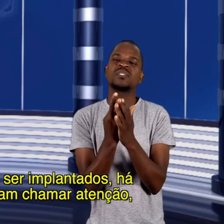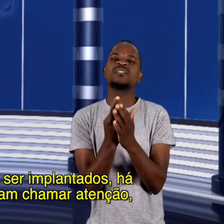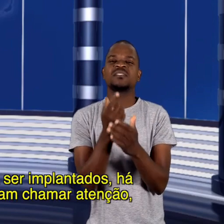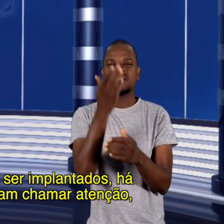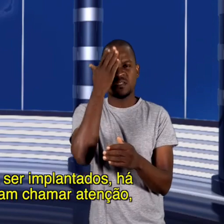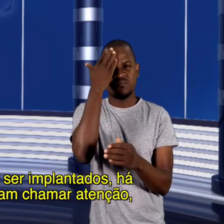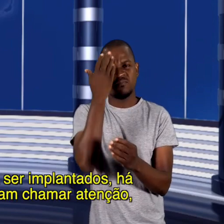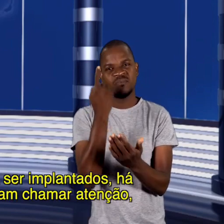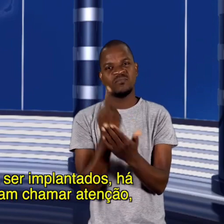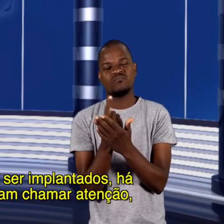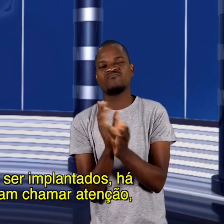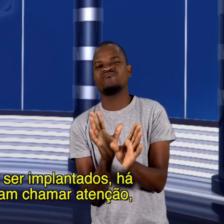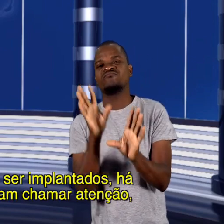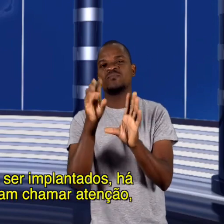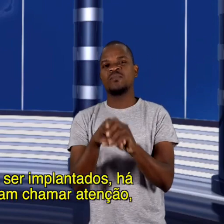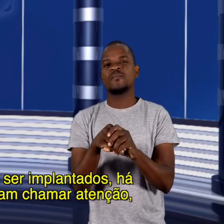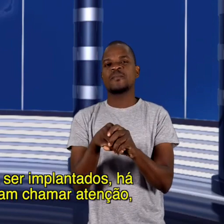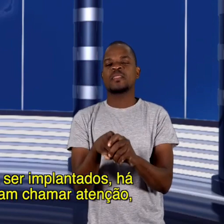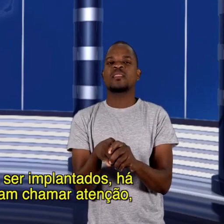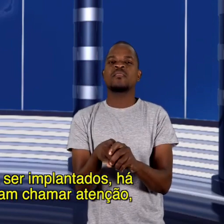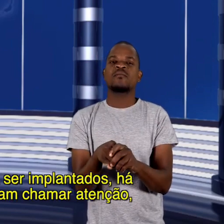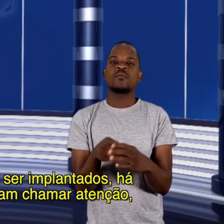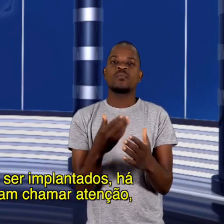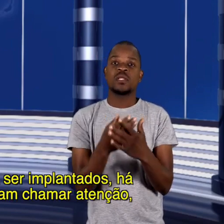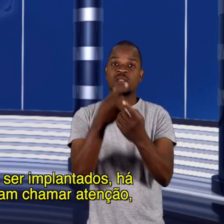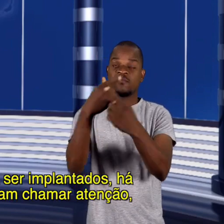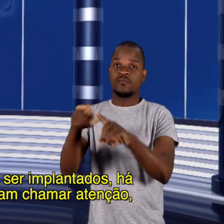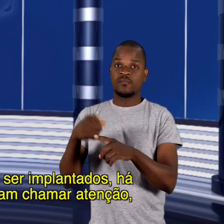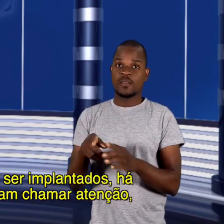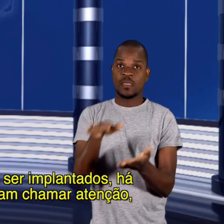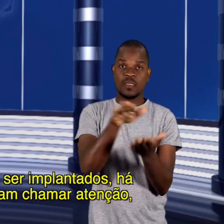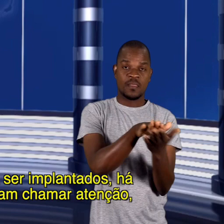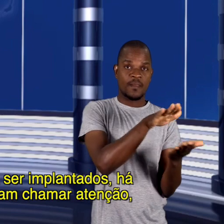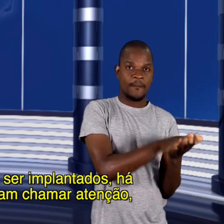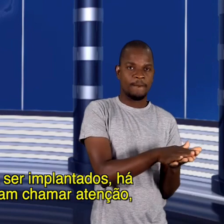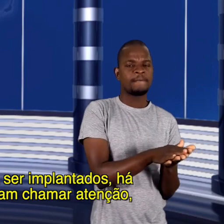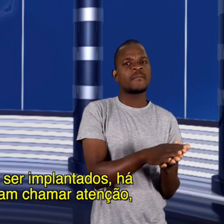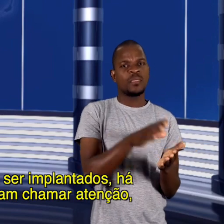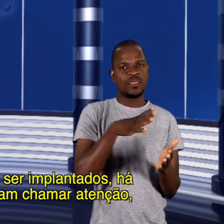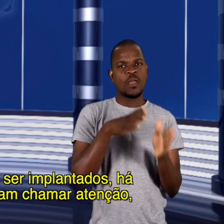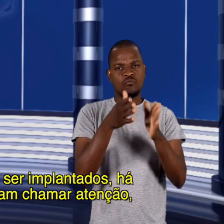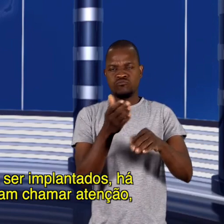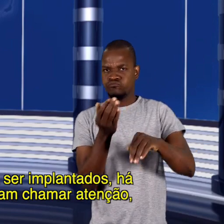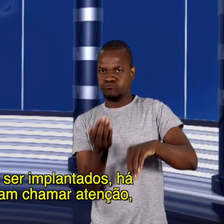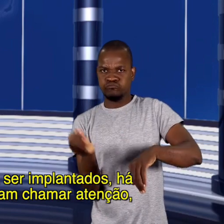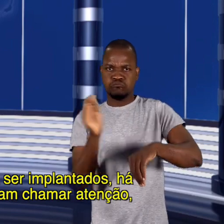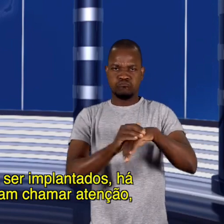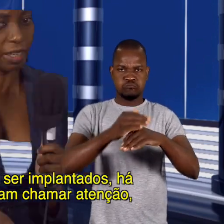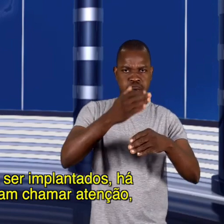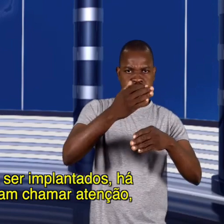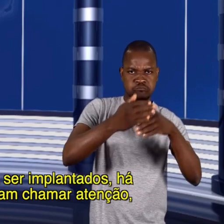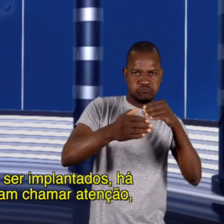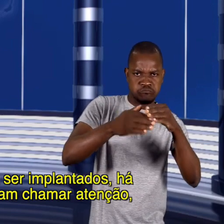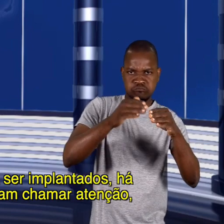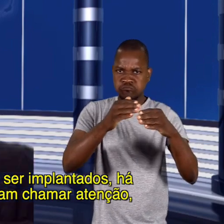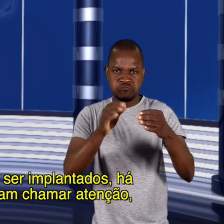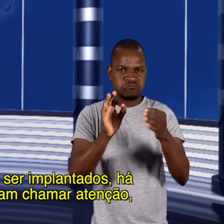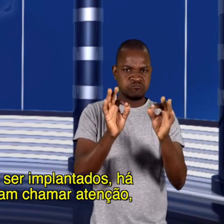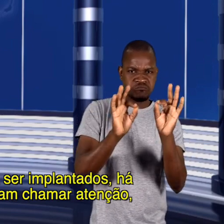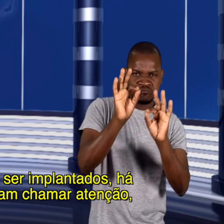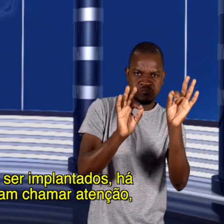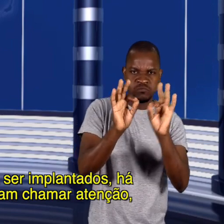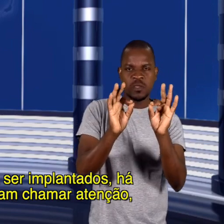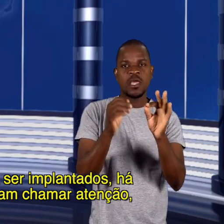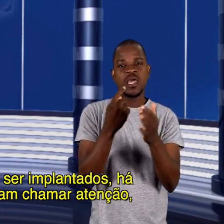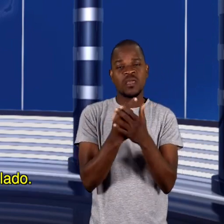porque muitos dos sítios onde estão a ser instalados há engenheiros por perto há pessoal que se calhar devia em primeira